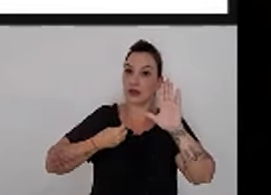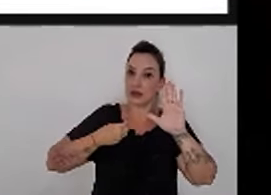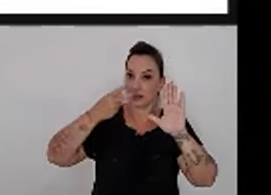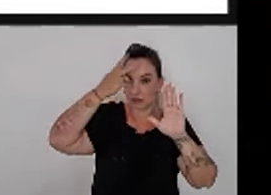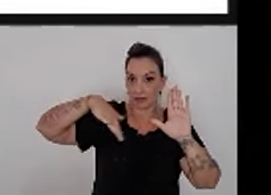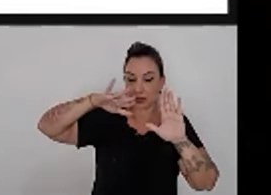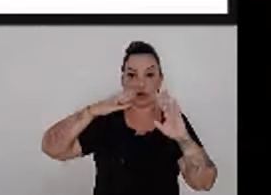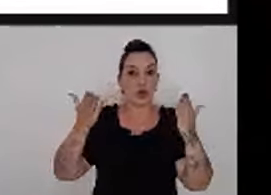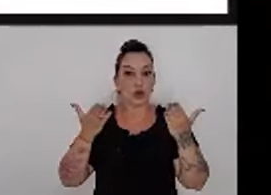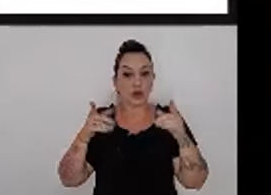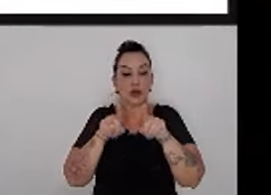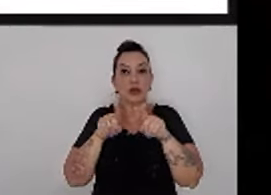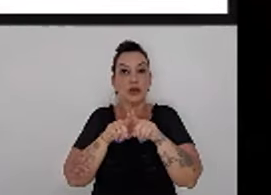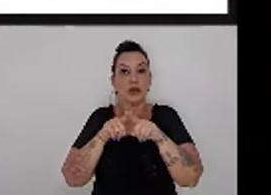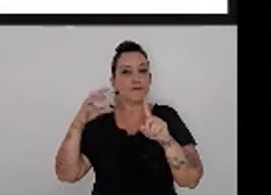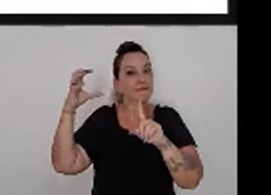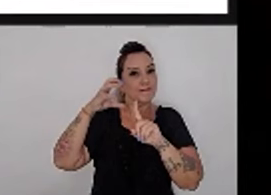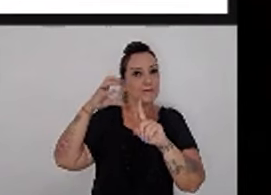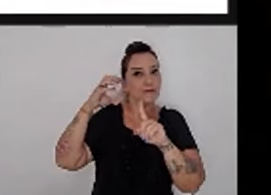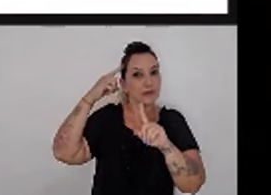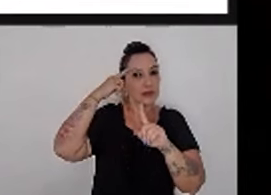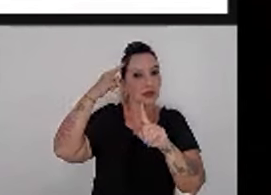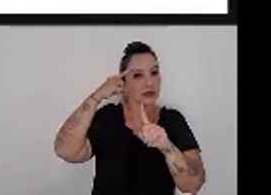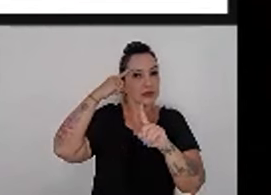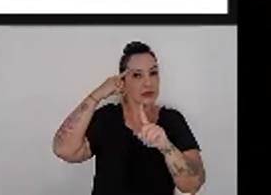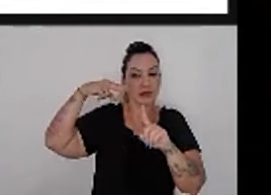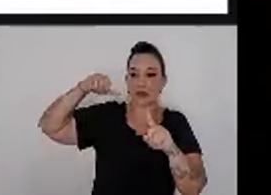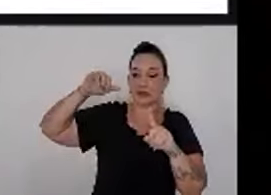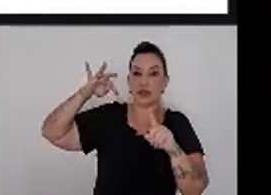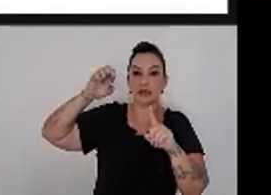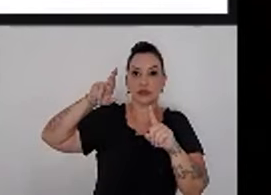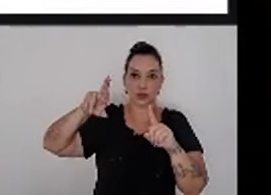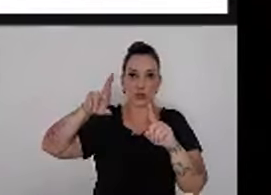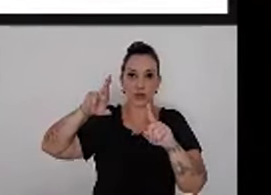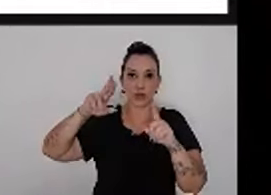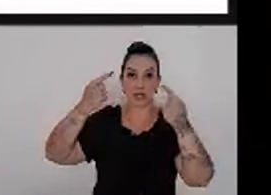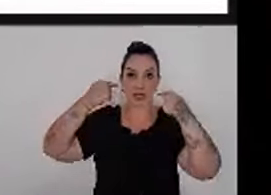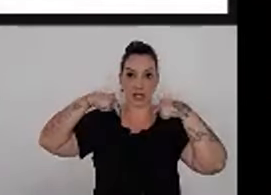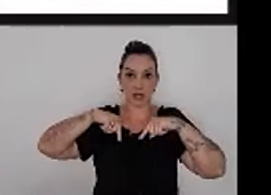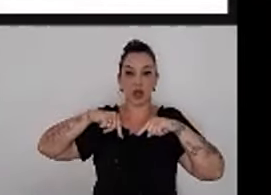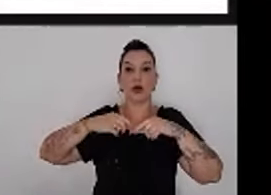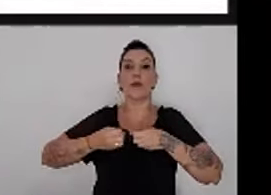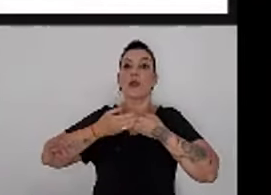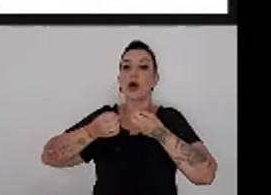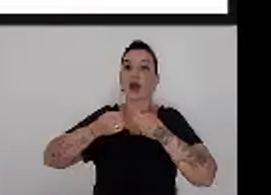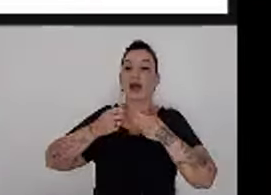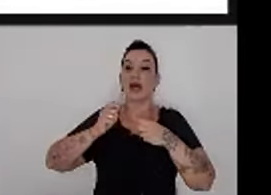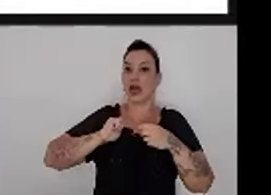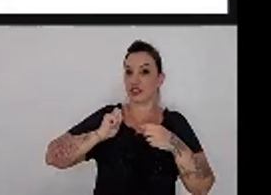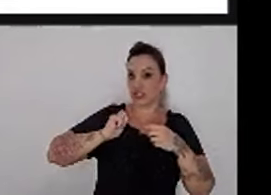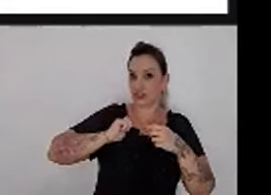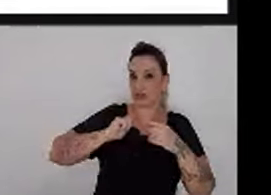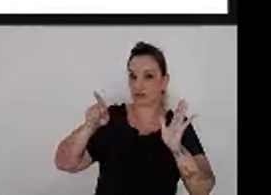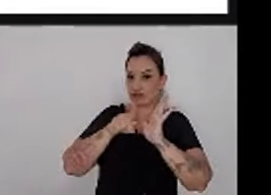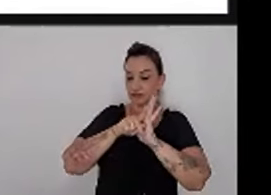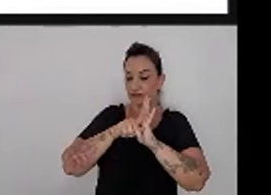na vida das pessoas hoje em dia, mas pela influência das ideias de Néstor Perlinger, antropólogo, poeta argentino,